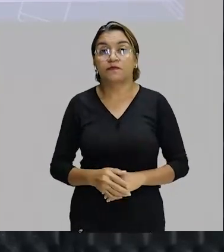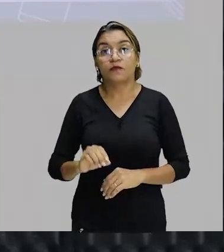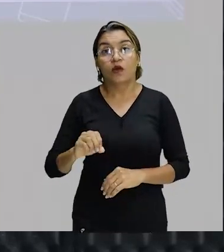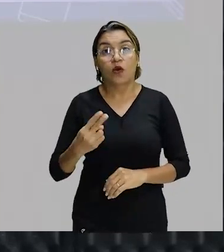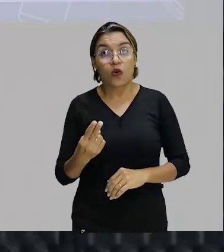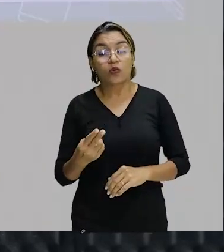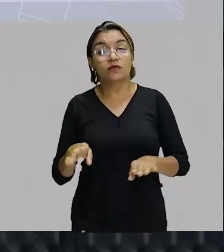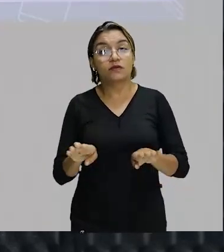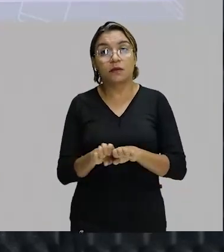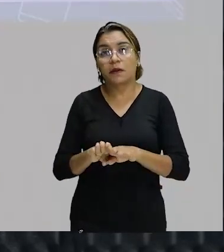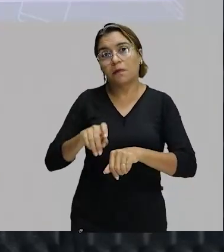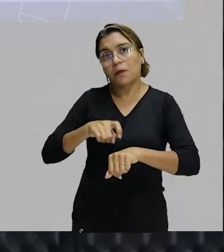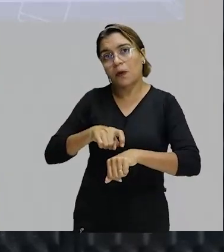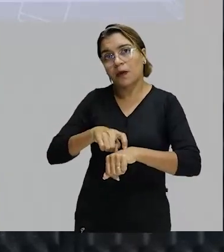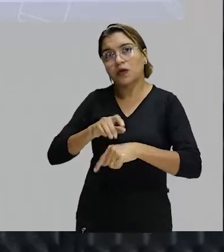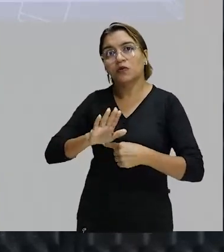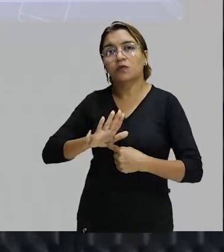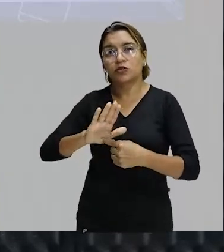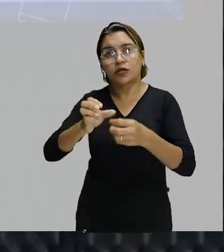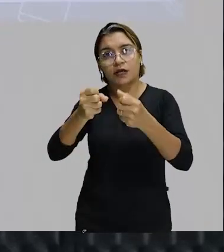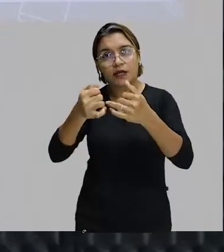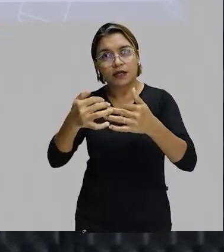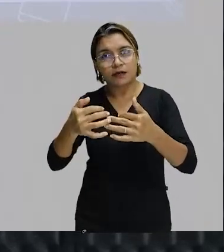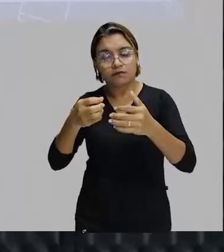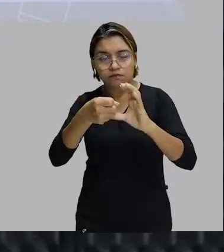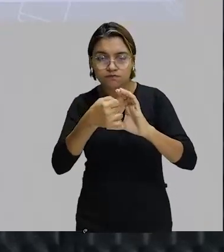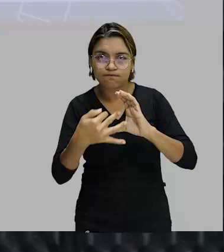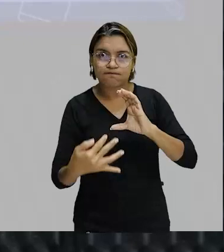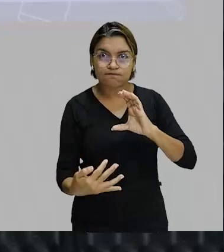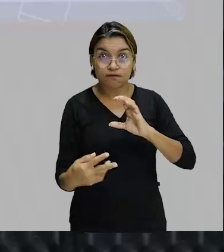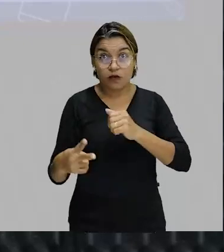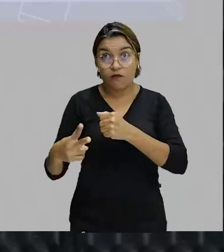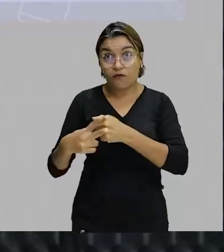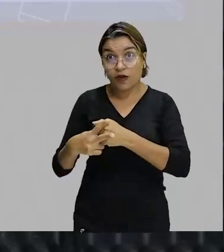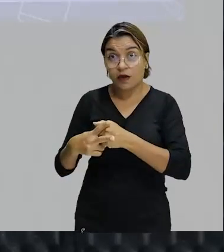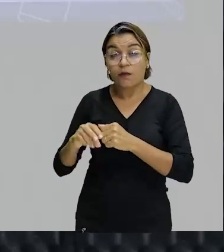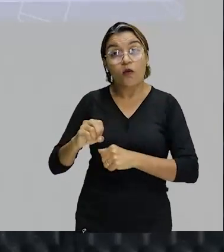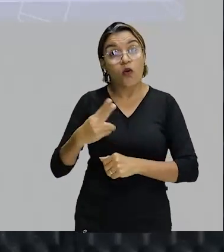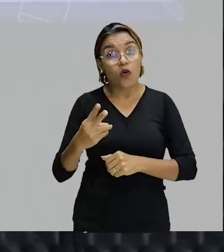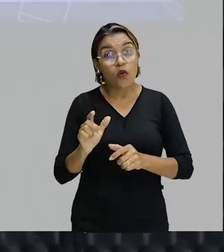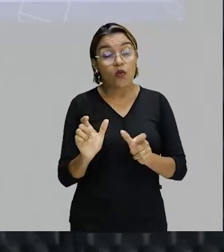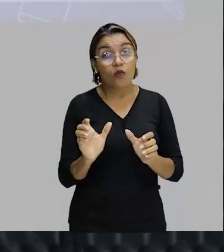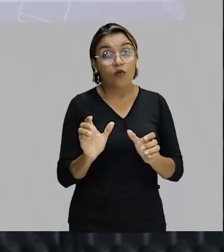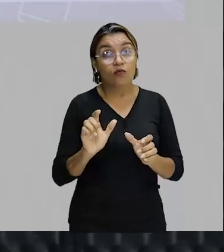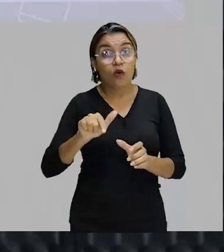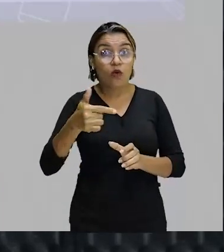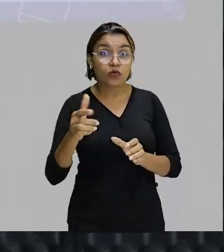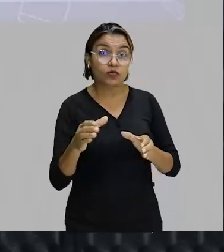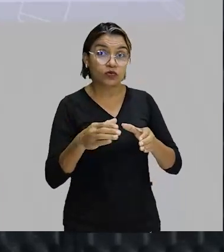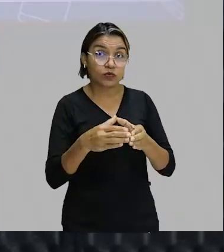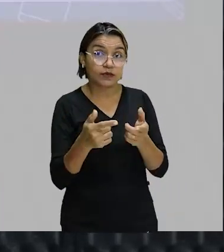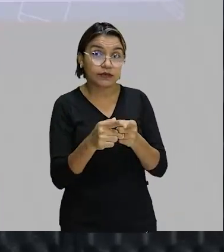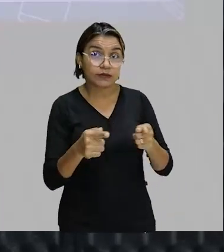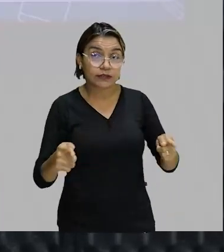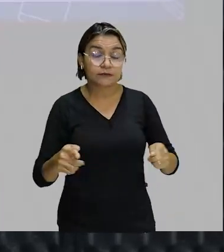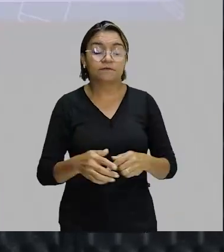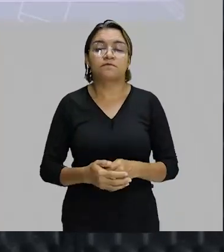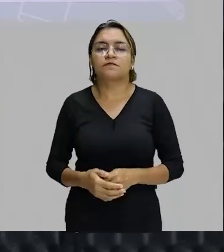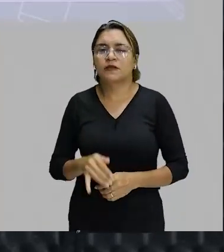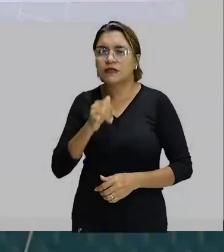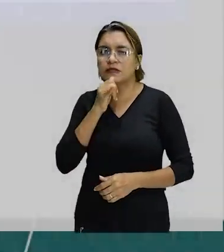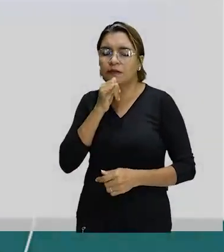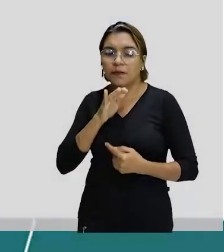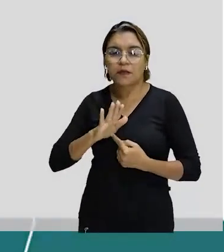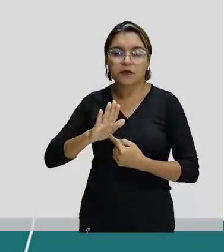para dar circunstância e característica a um verbo ou outras classes gramaticais. Vou mostrar exemplo, que aí fica mais fácil